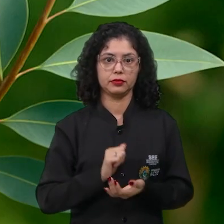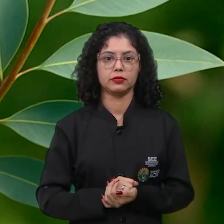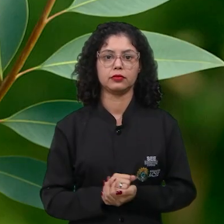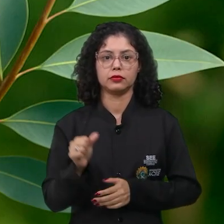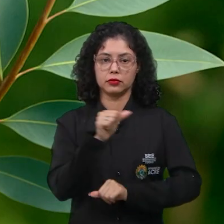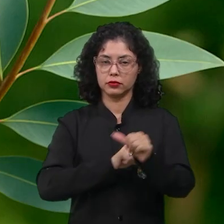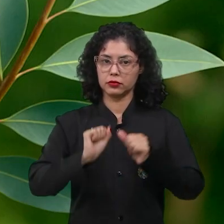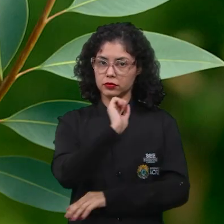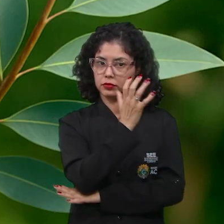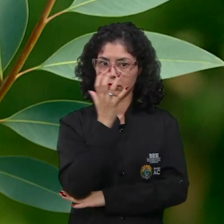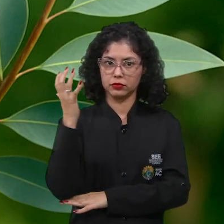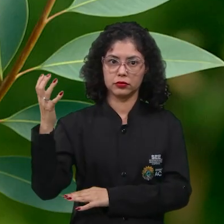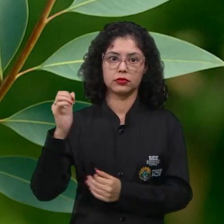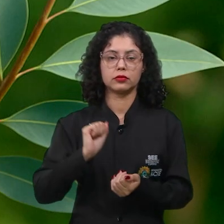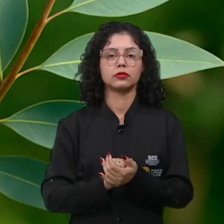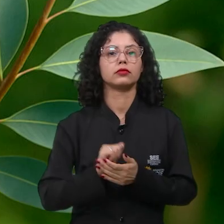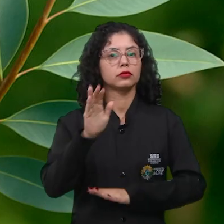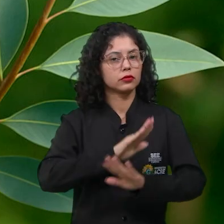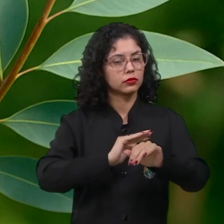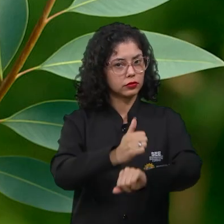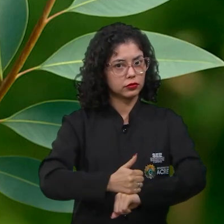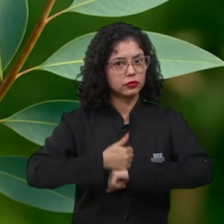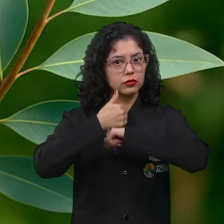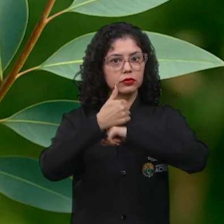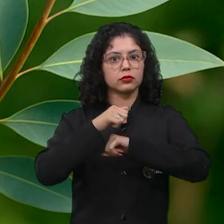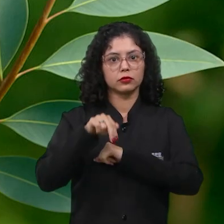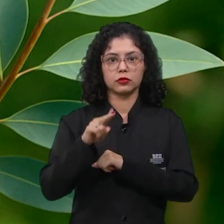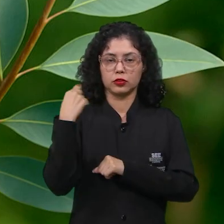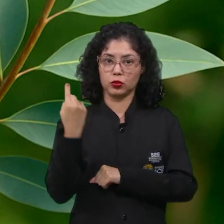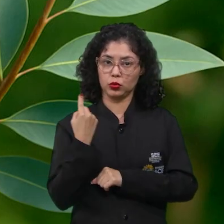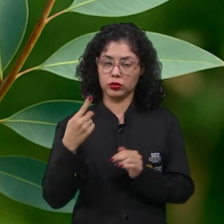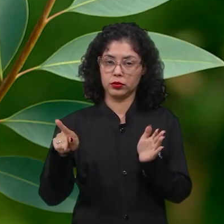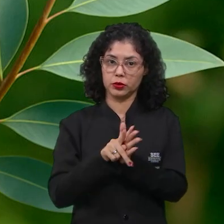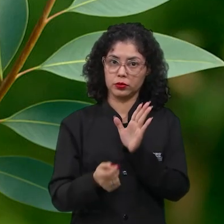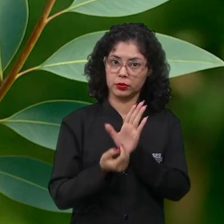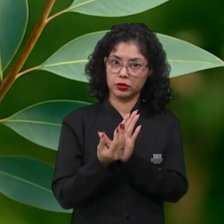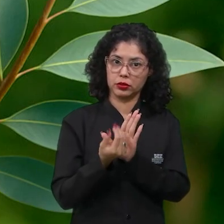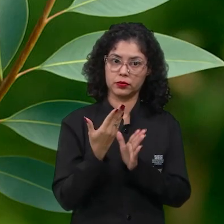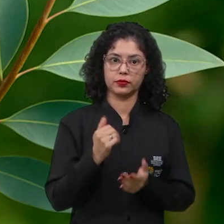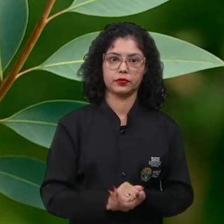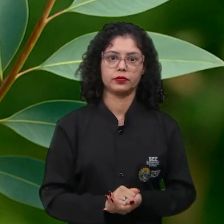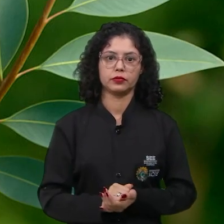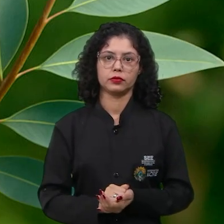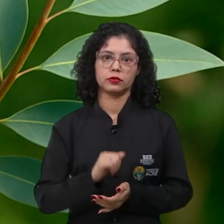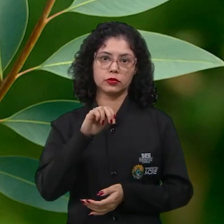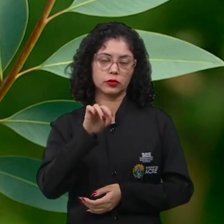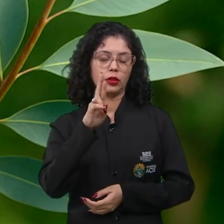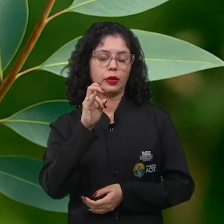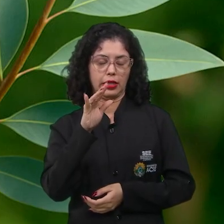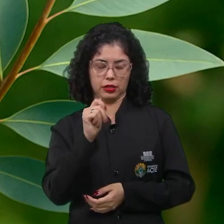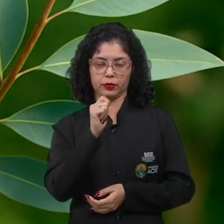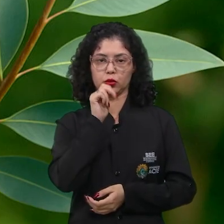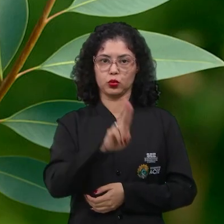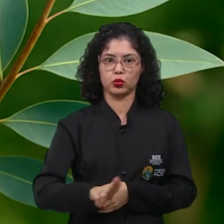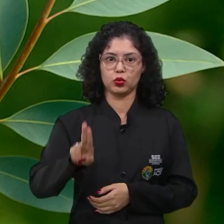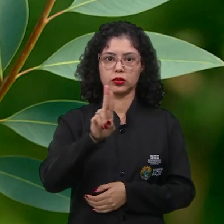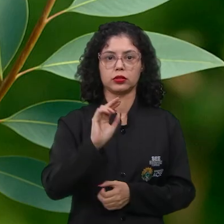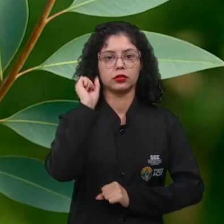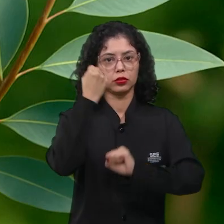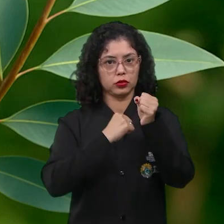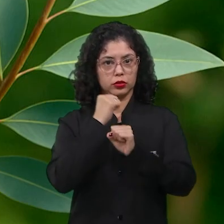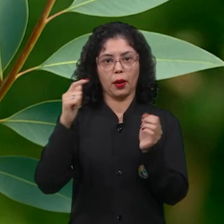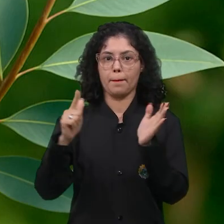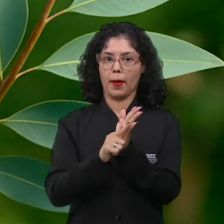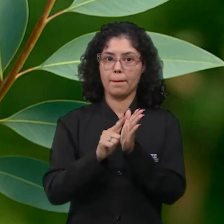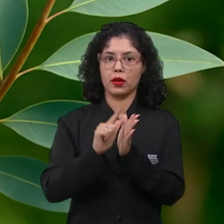Mudas clonais ajudam a manter a qualidade uniforme da produção. E do eucalipto, usado na indústria de papel